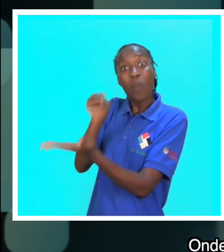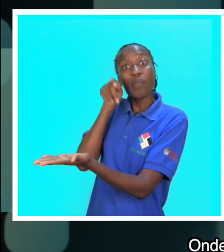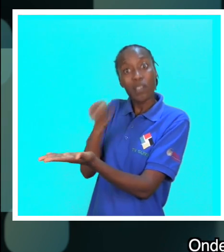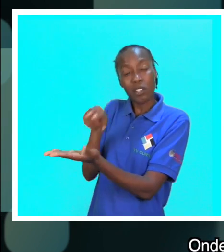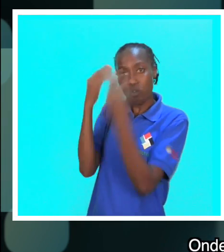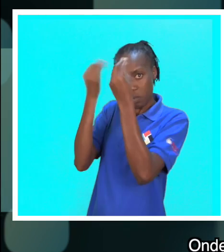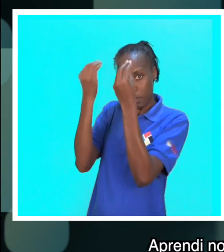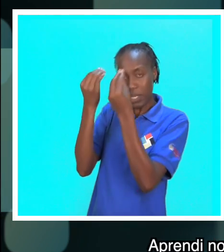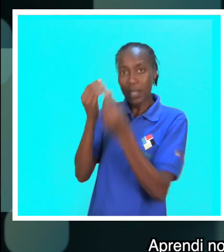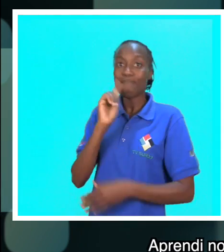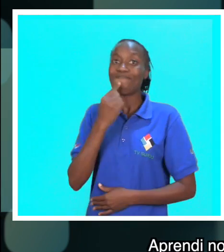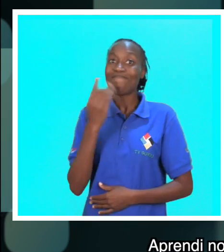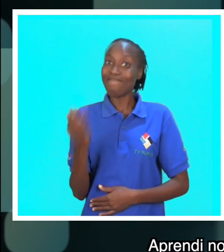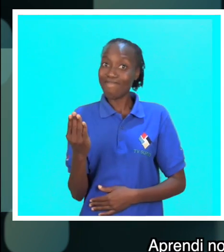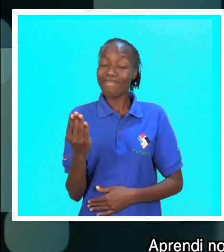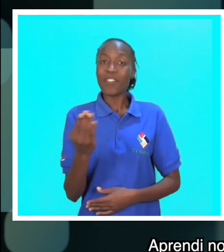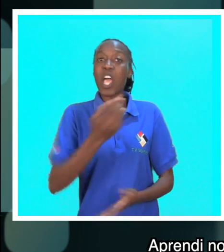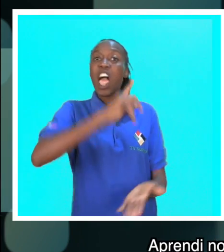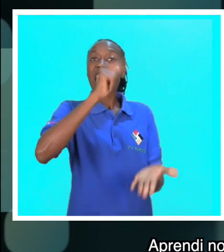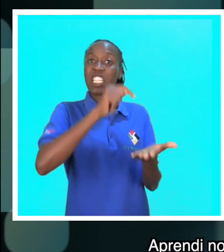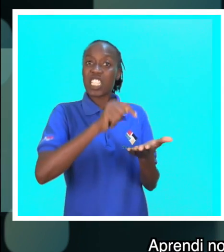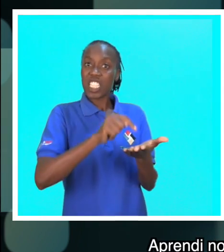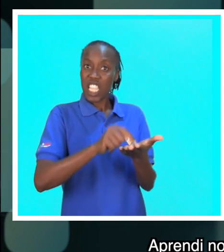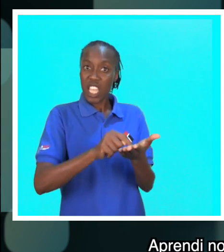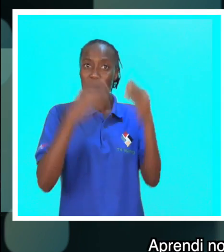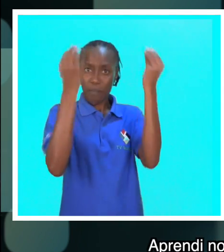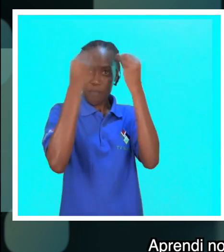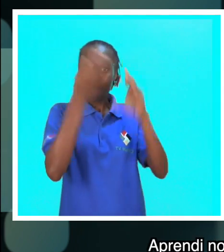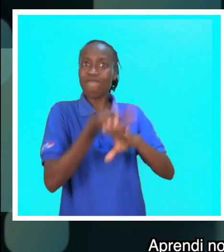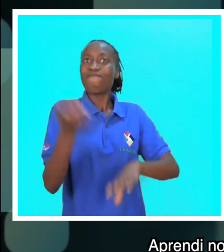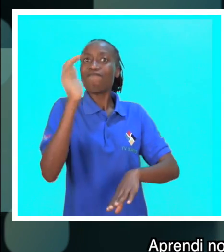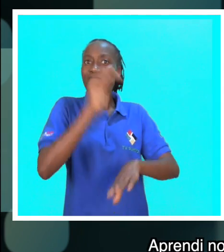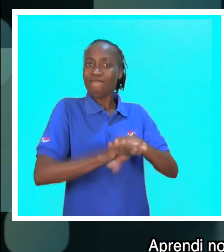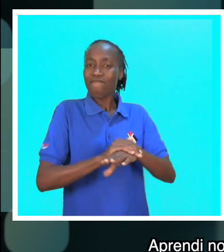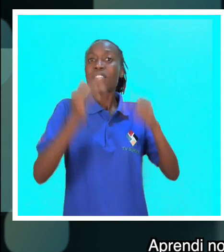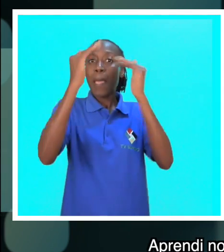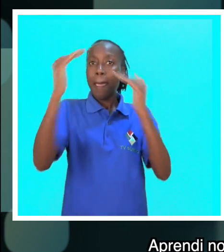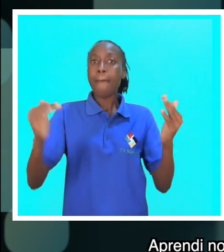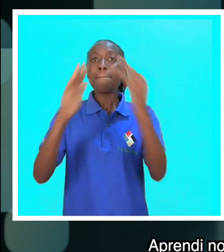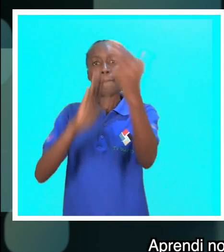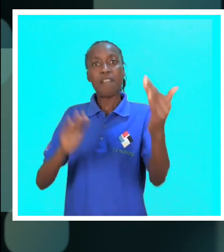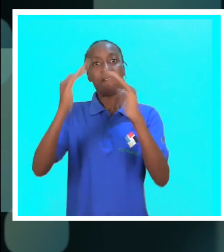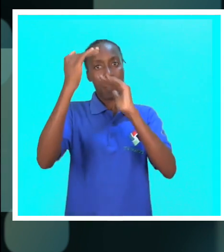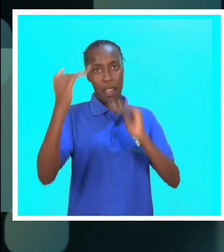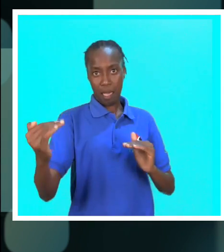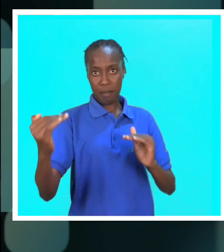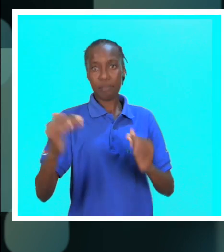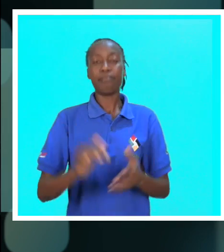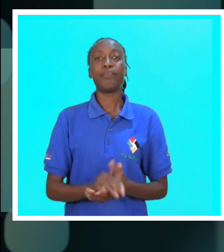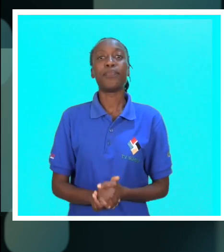sua profissão? Foi no centro de Litergini, no Cozinho Mavalan.